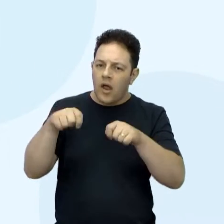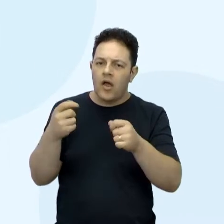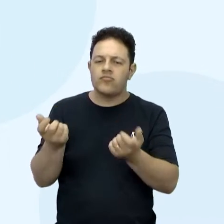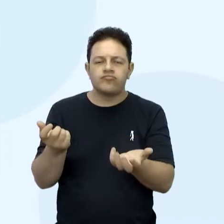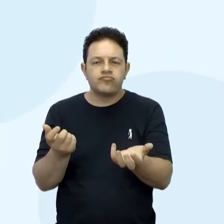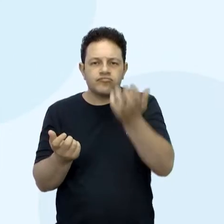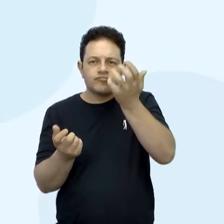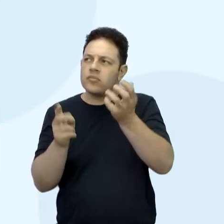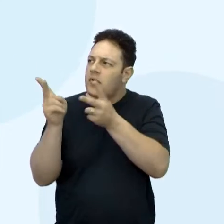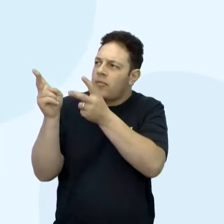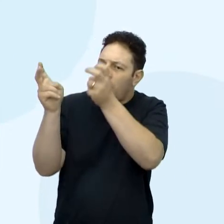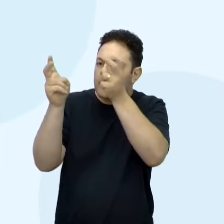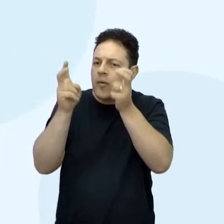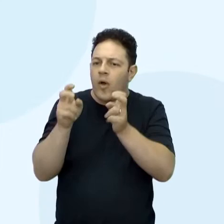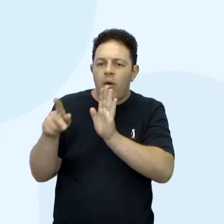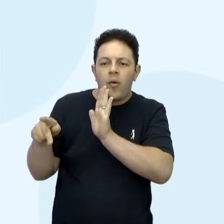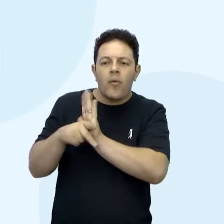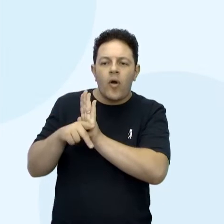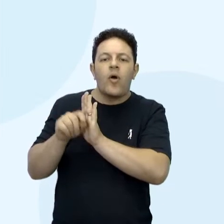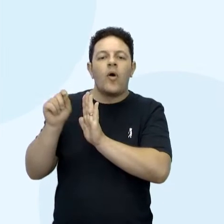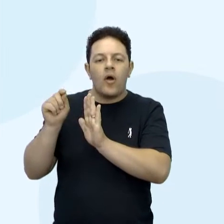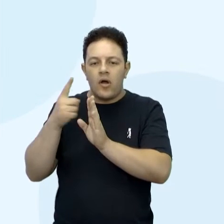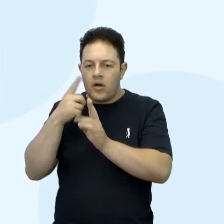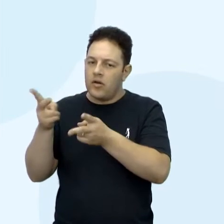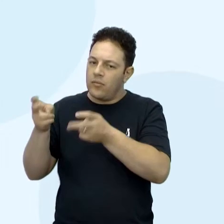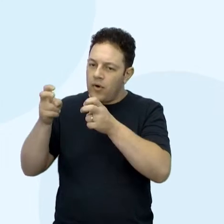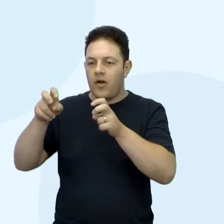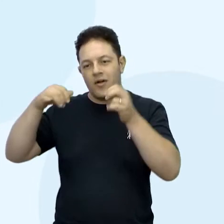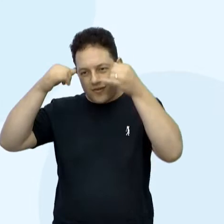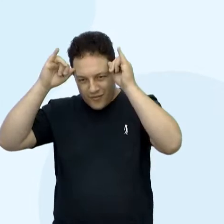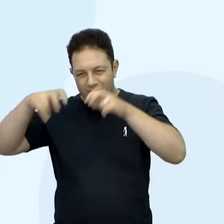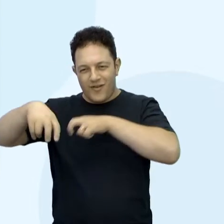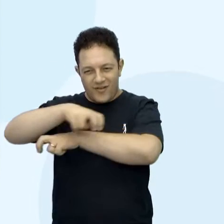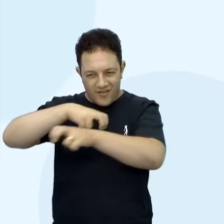destacar na imagem, né? A gente falou aí sobre essas características agorinha.